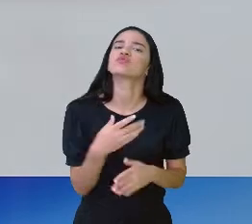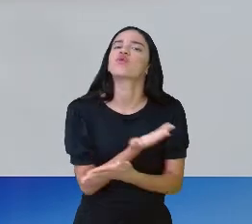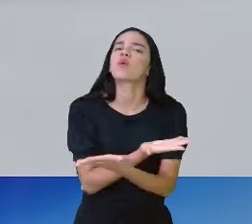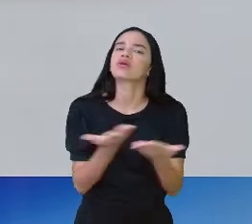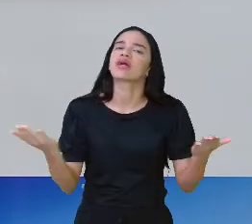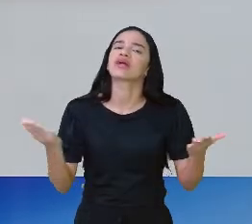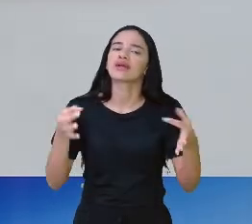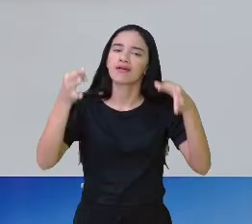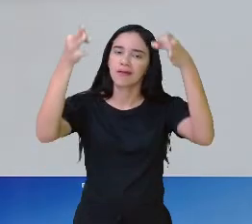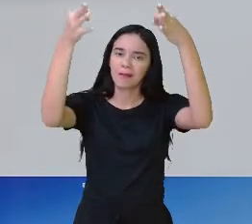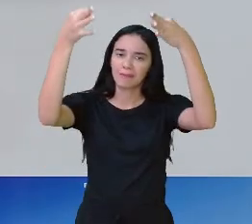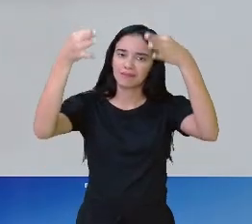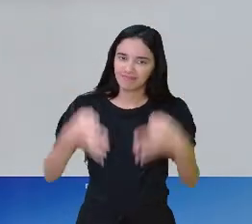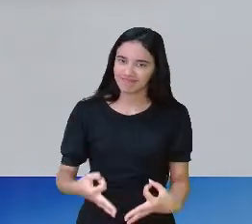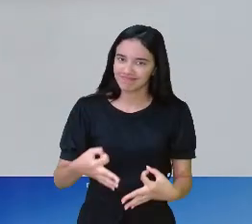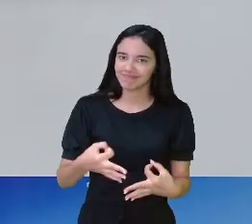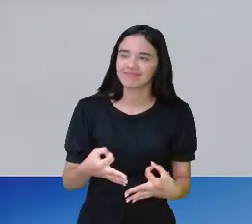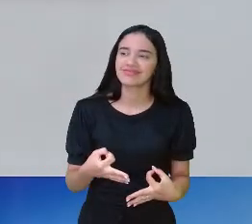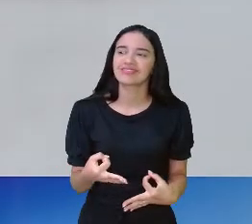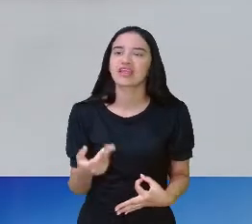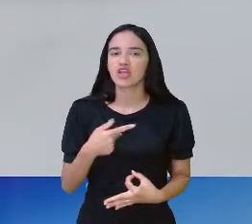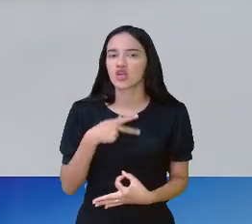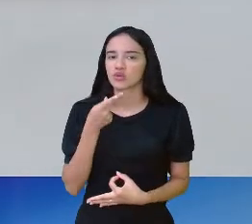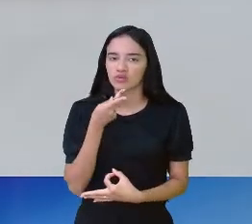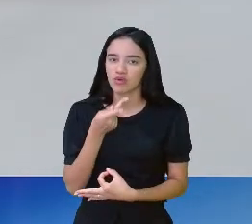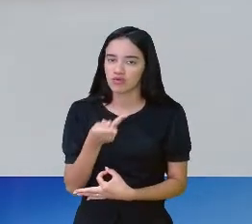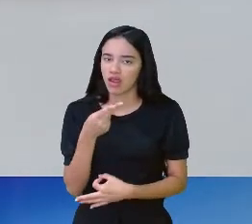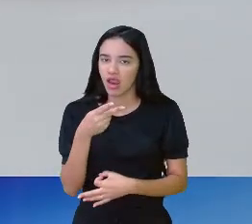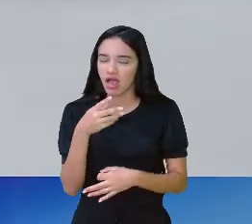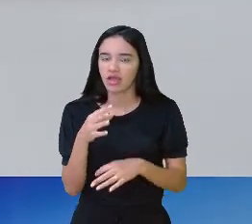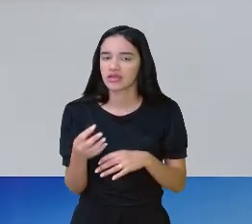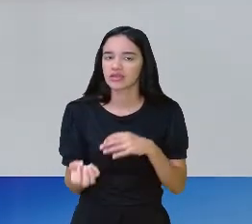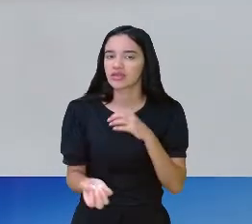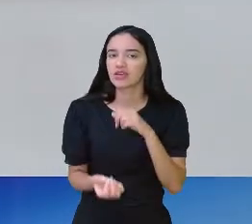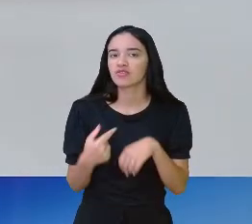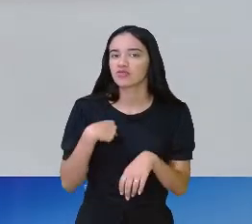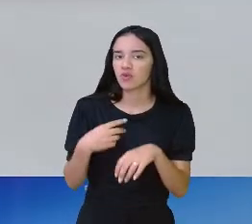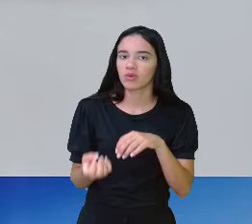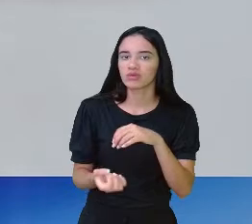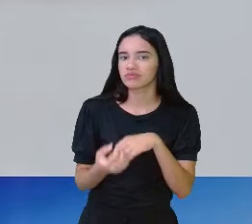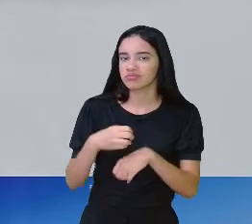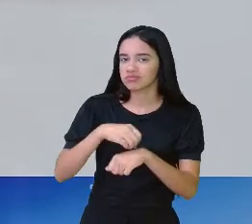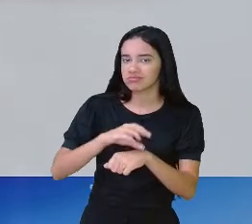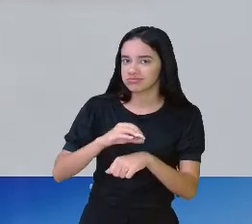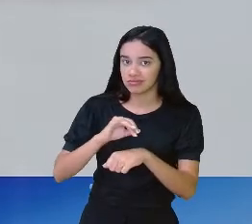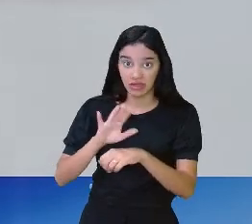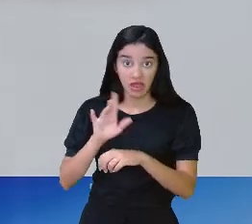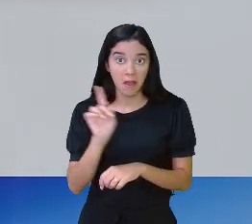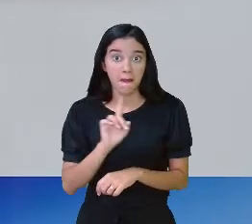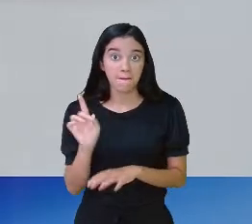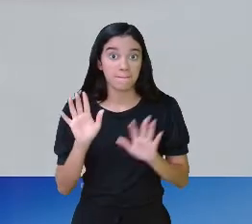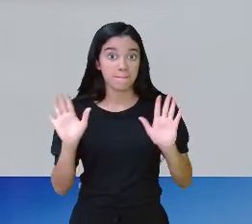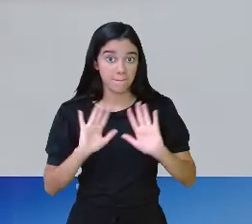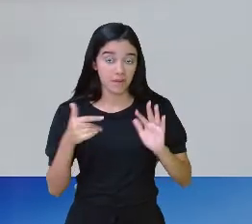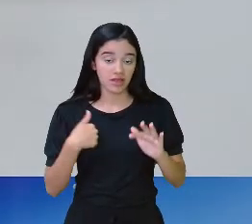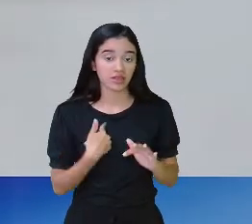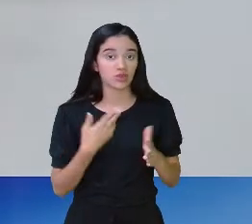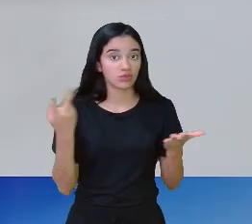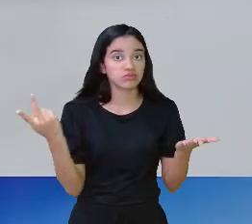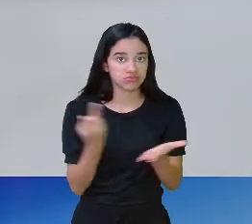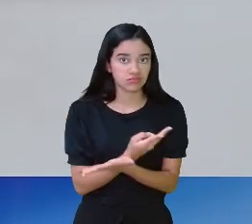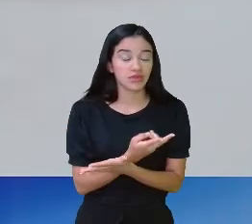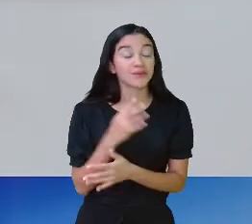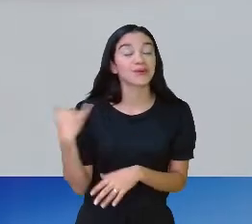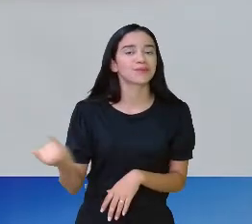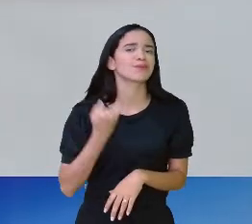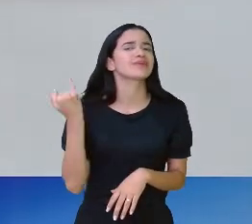estão corretíssimos. Eu nem vou dizer que foi pegadinha, porque foi erro de digitação mesmo. Mas o que importa é que